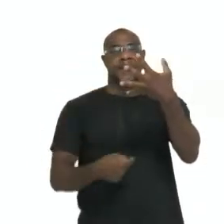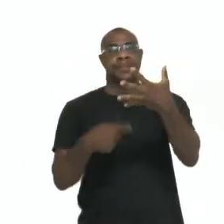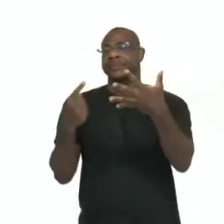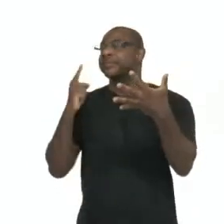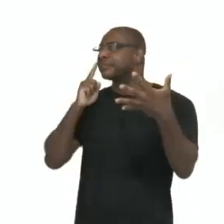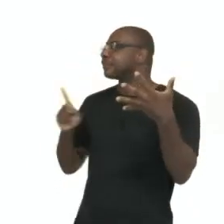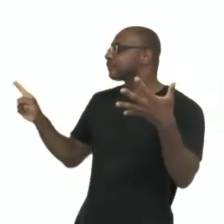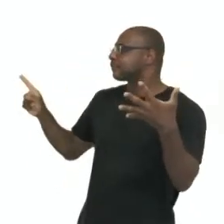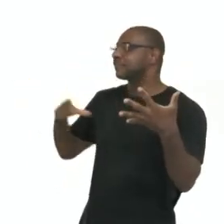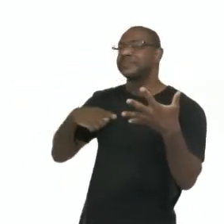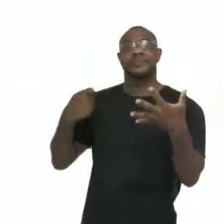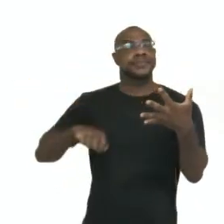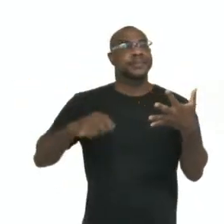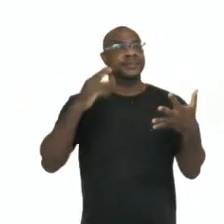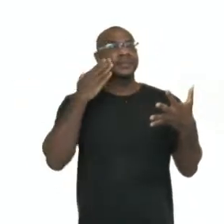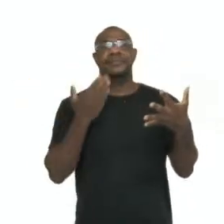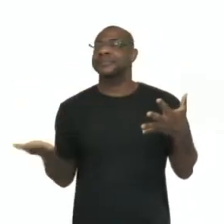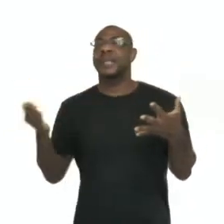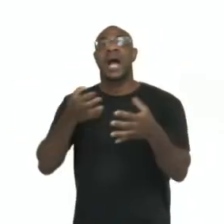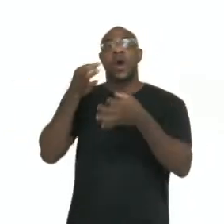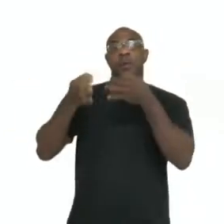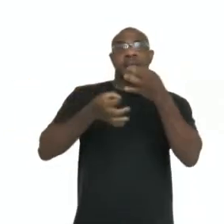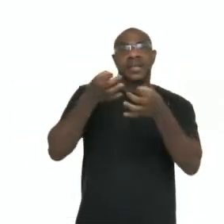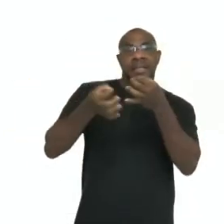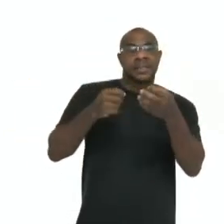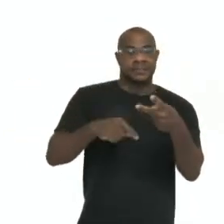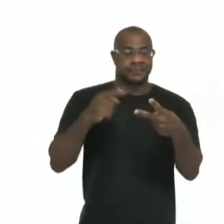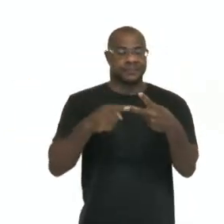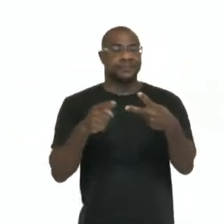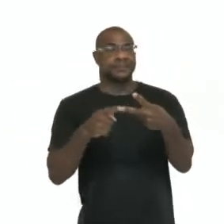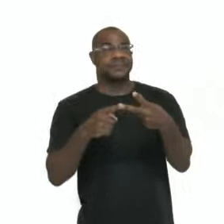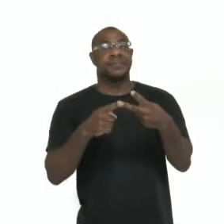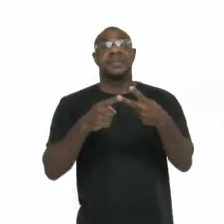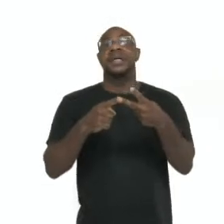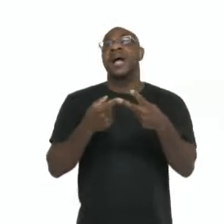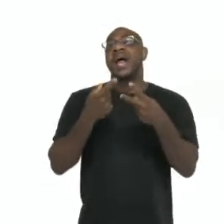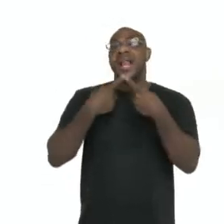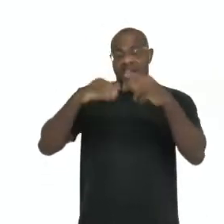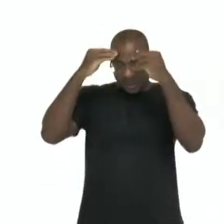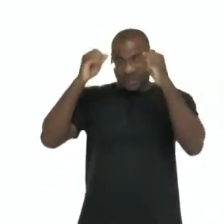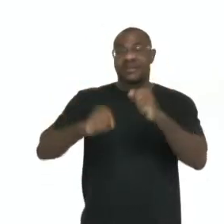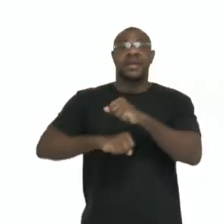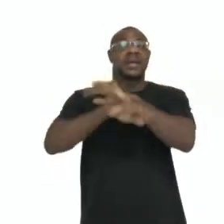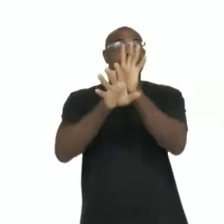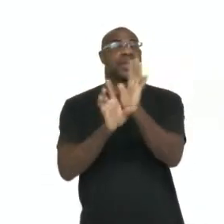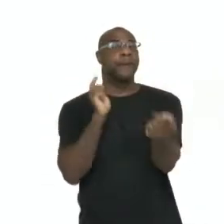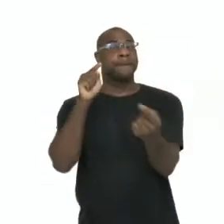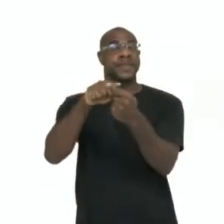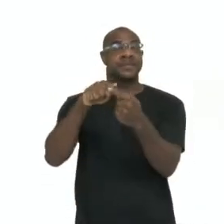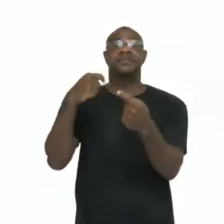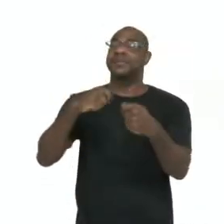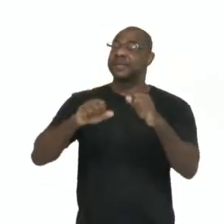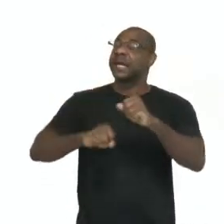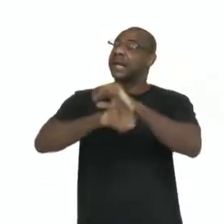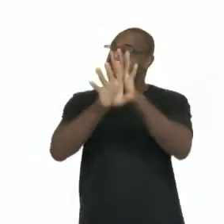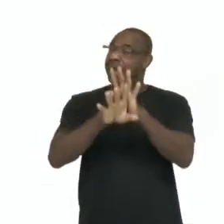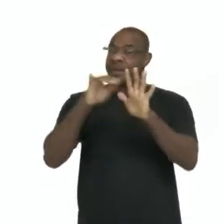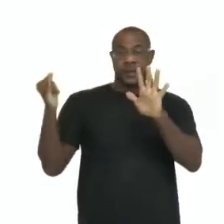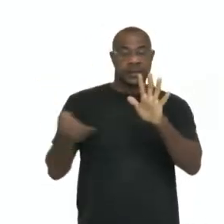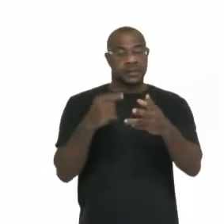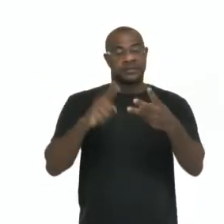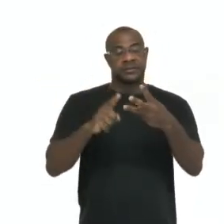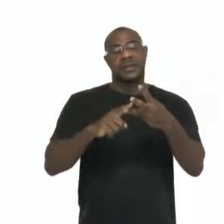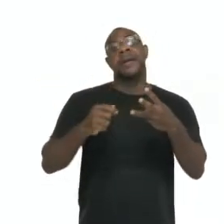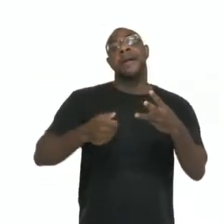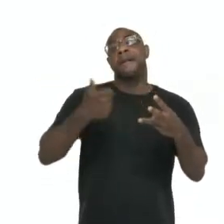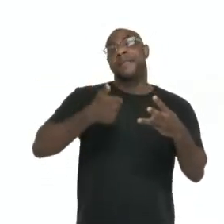haja persuasão e argumentação. Linguagem clara e objetiva, geralmente a carta é escrita em primeira pessoa, o